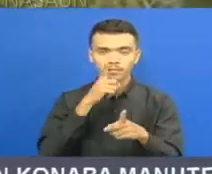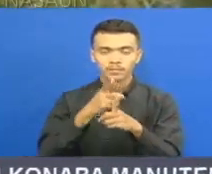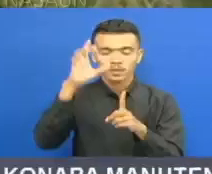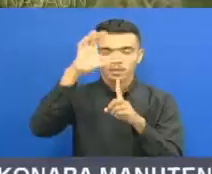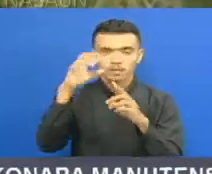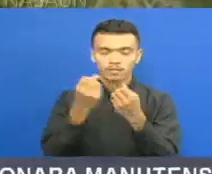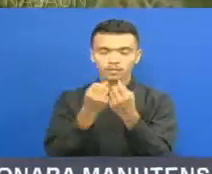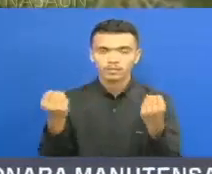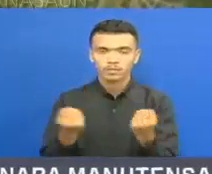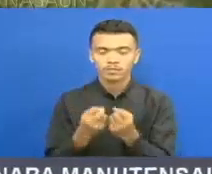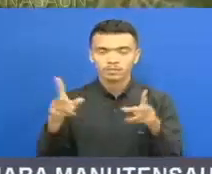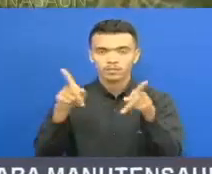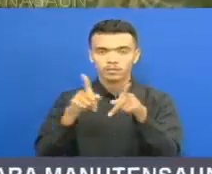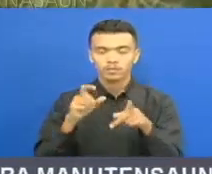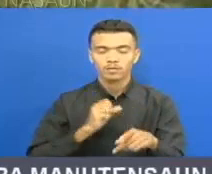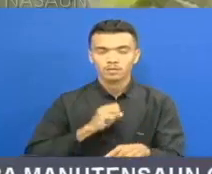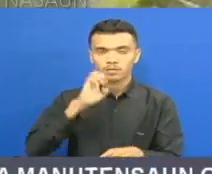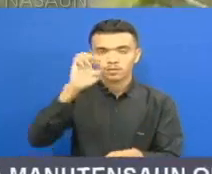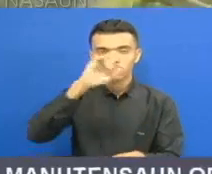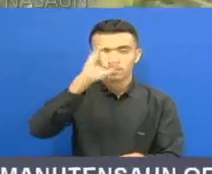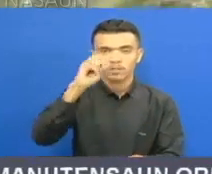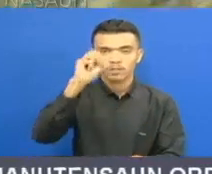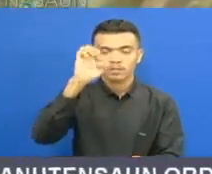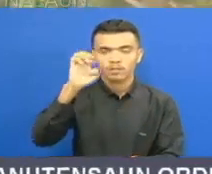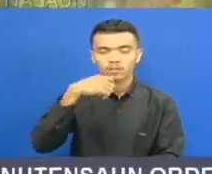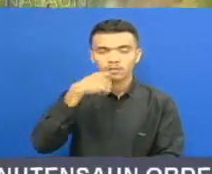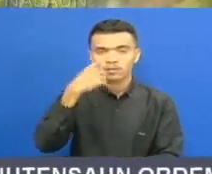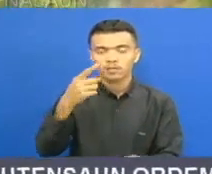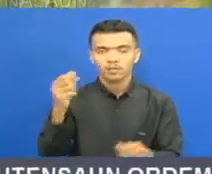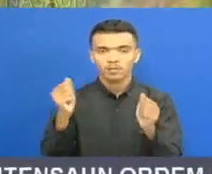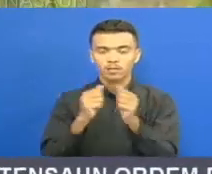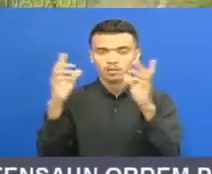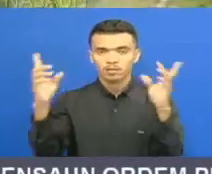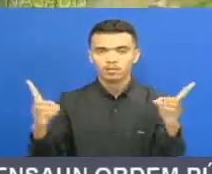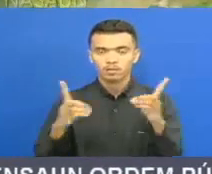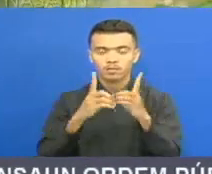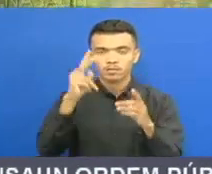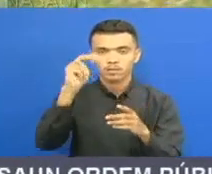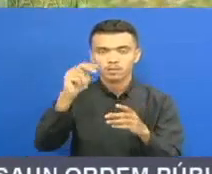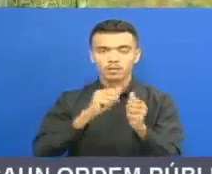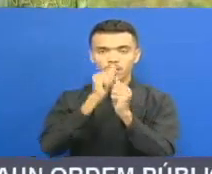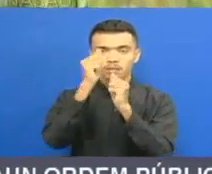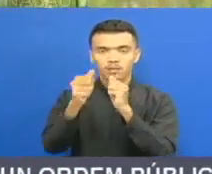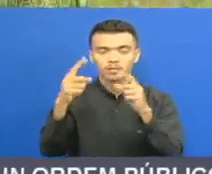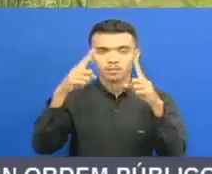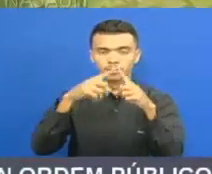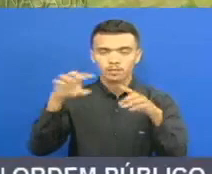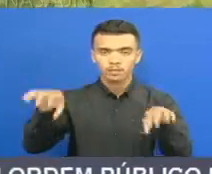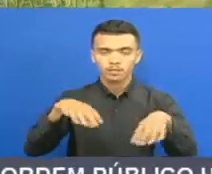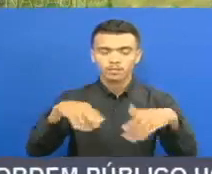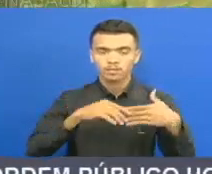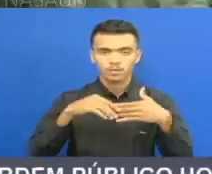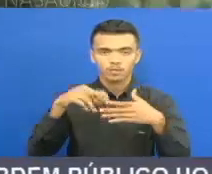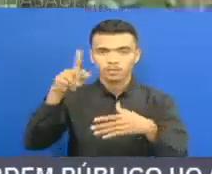Sucurotutu, posto administrativo Same, José dos Santos informa o acontecimento ne, nia parte informa queiras ba Serviço Autoridade